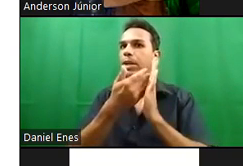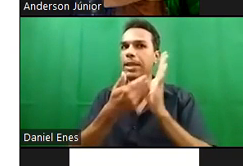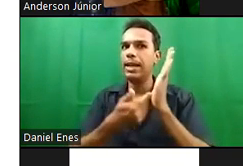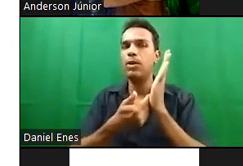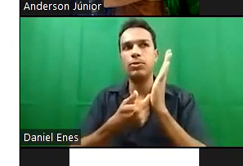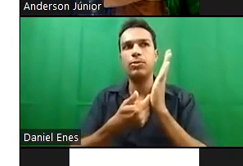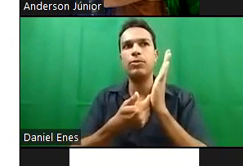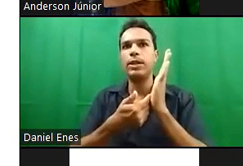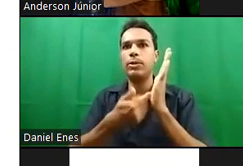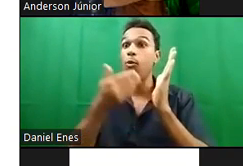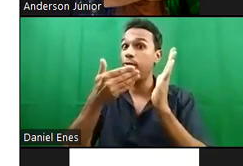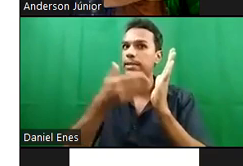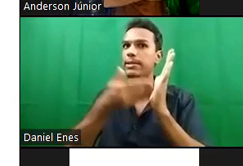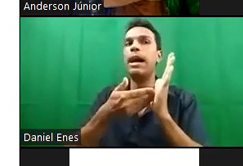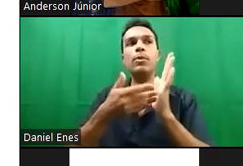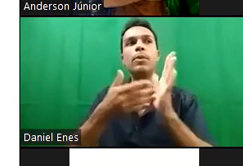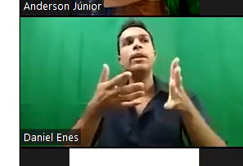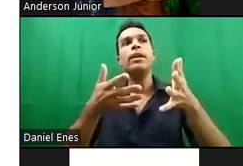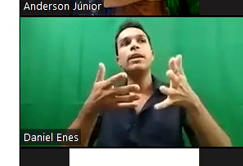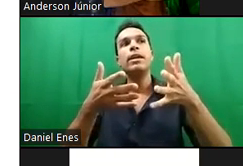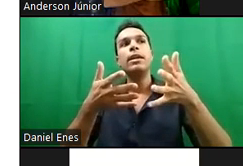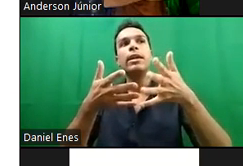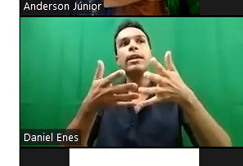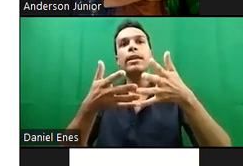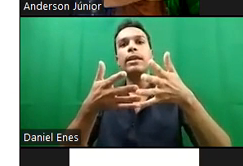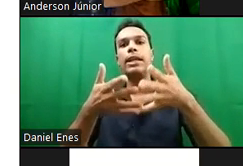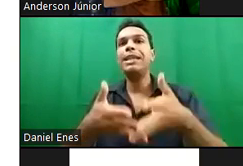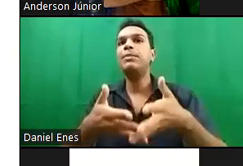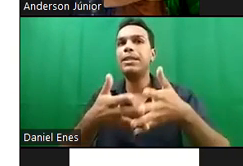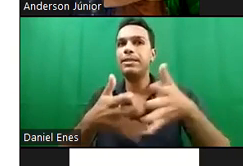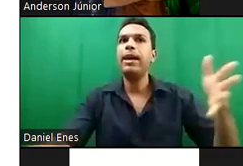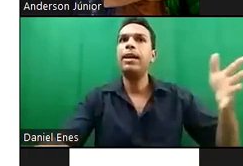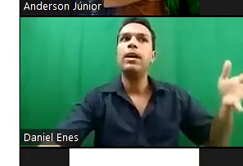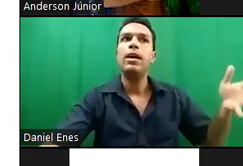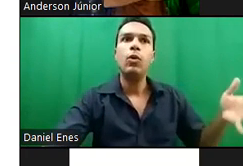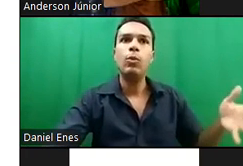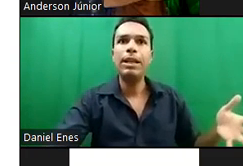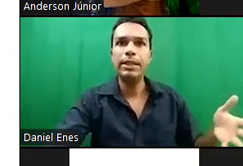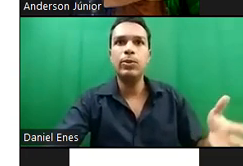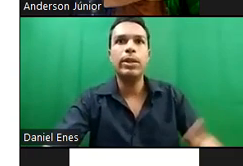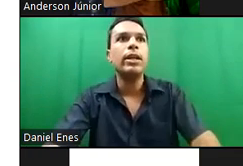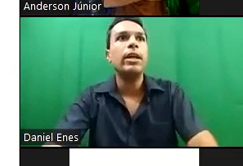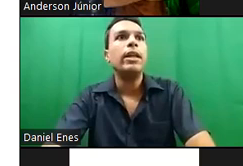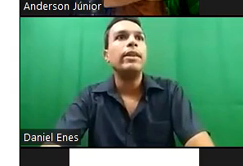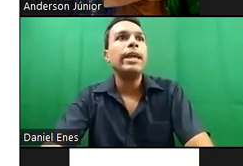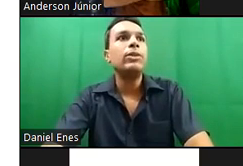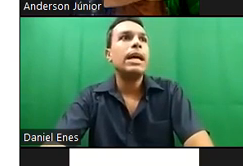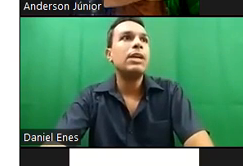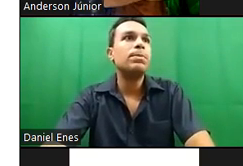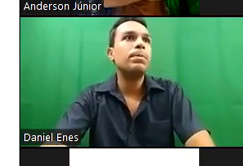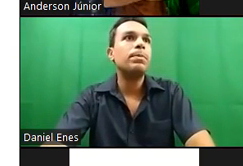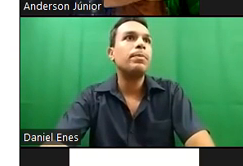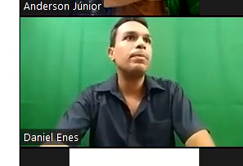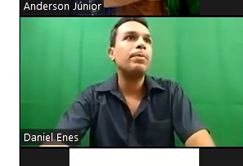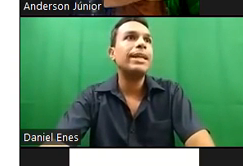por um meio legal do governo, é oficial, que a Libras é uma língua, né? E no